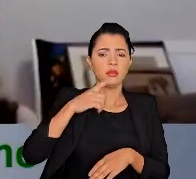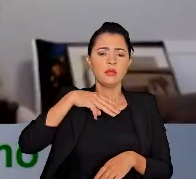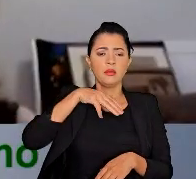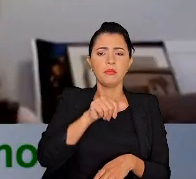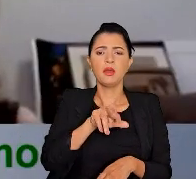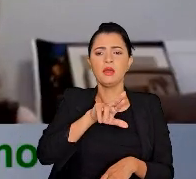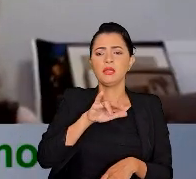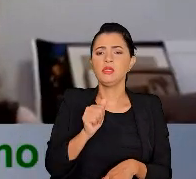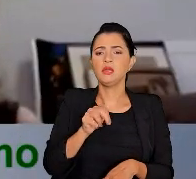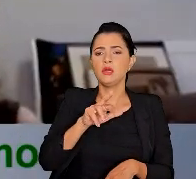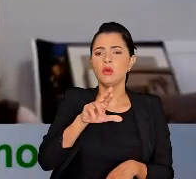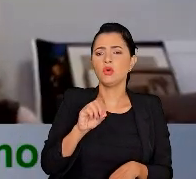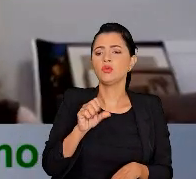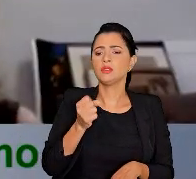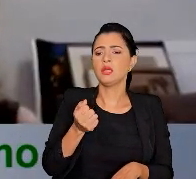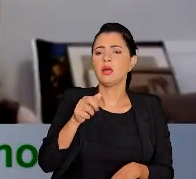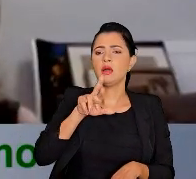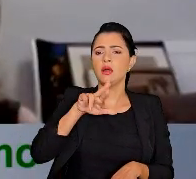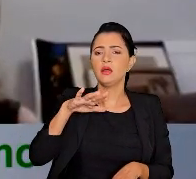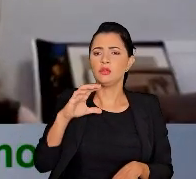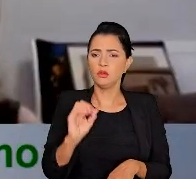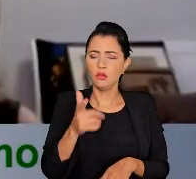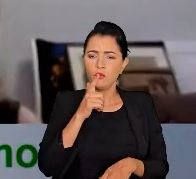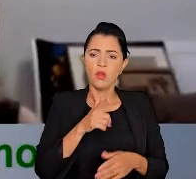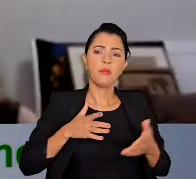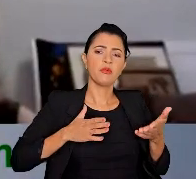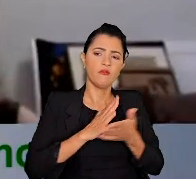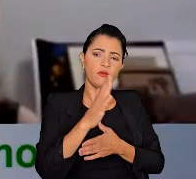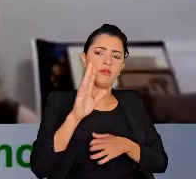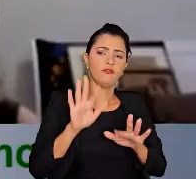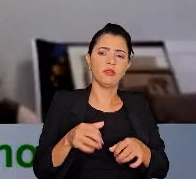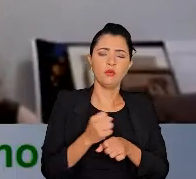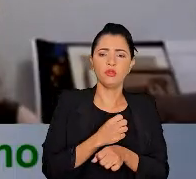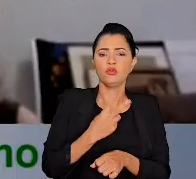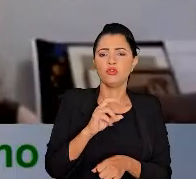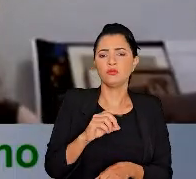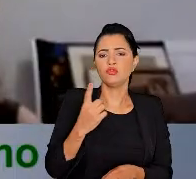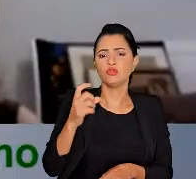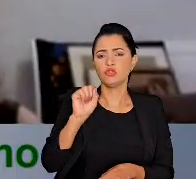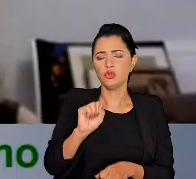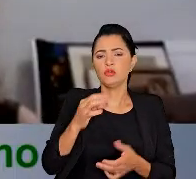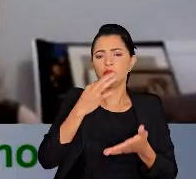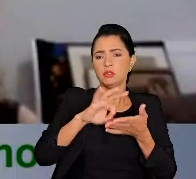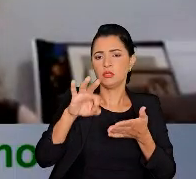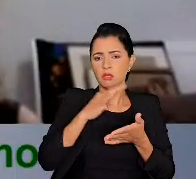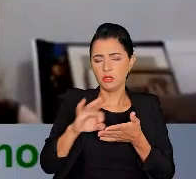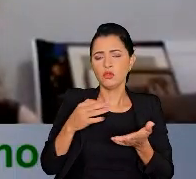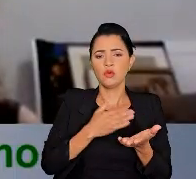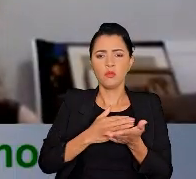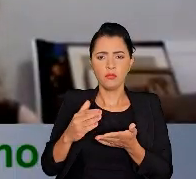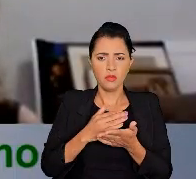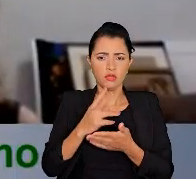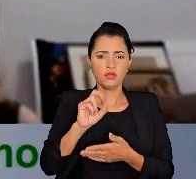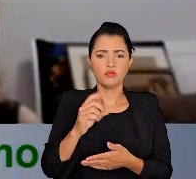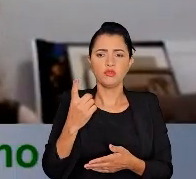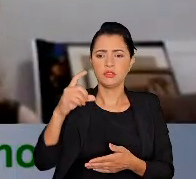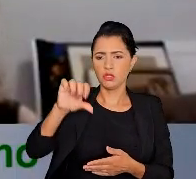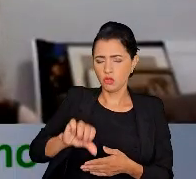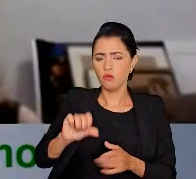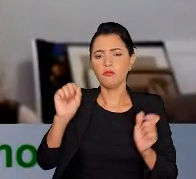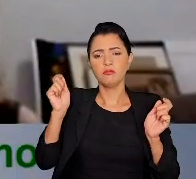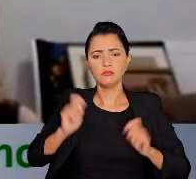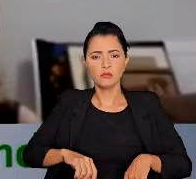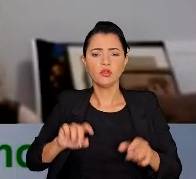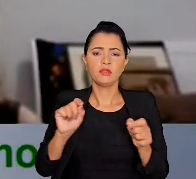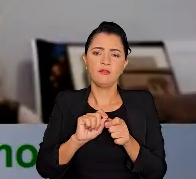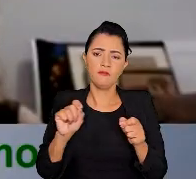Rosário, aprovada no final de 2018 e sancionada no início de 2019, que permite a